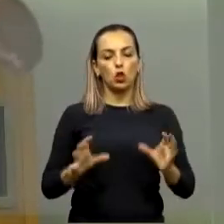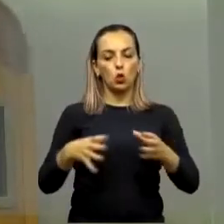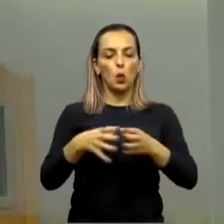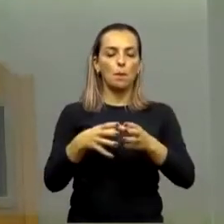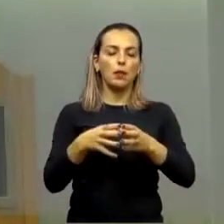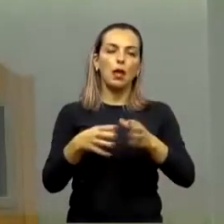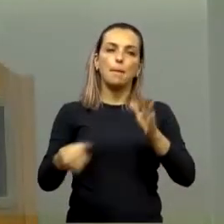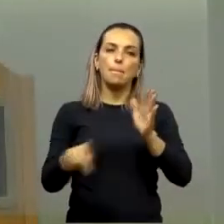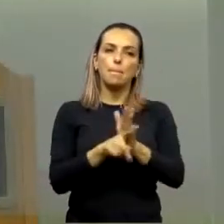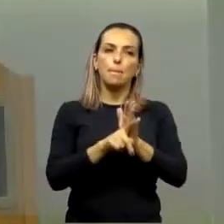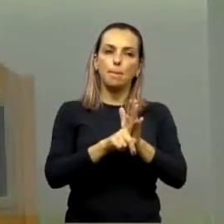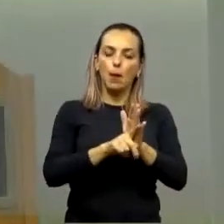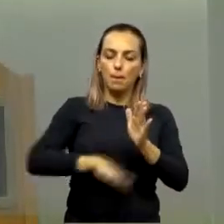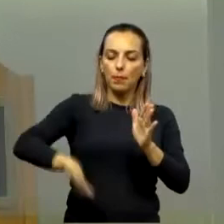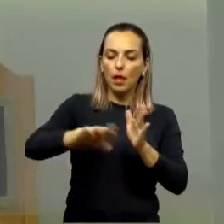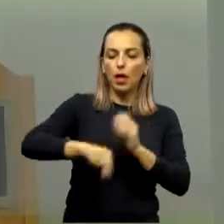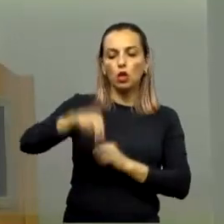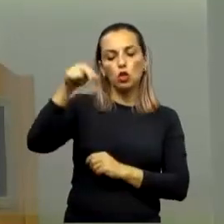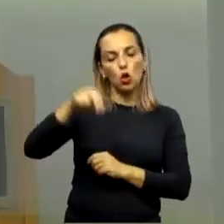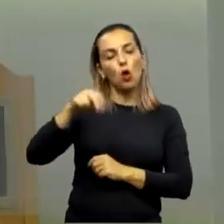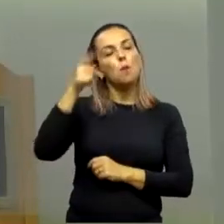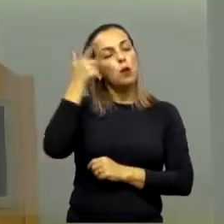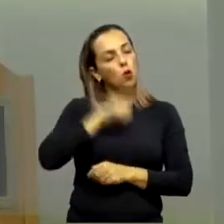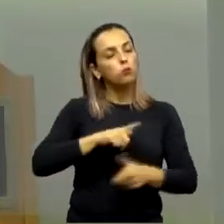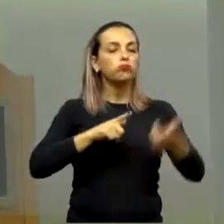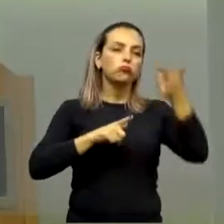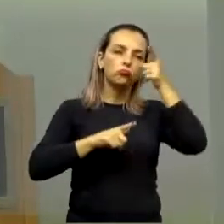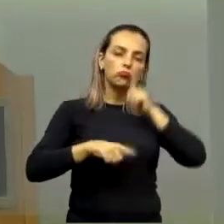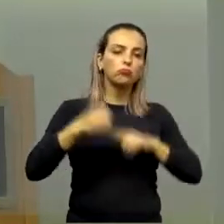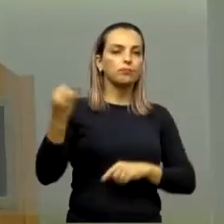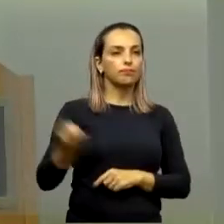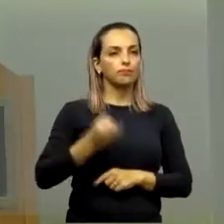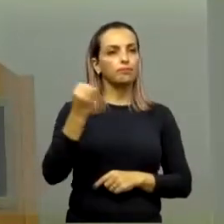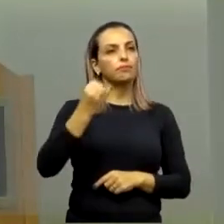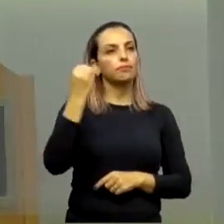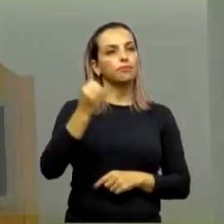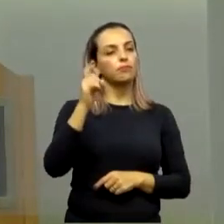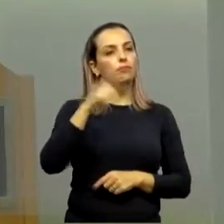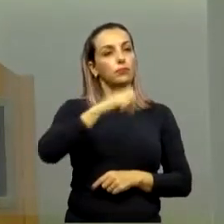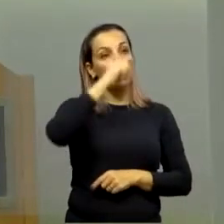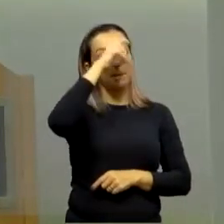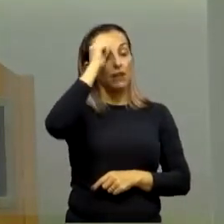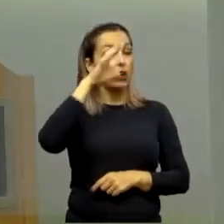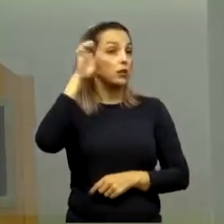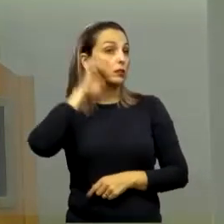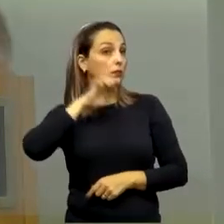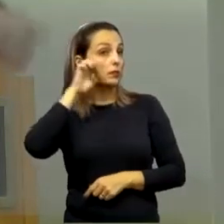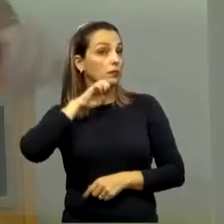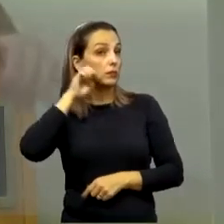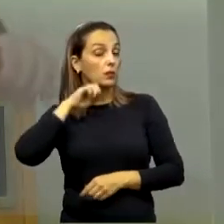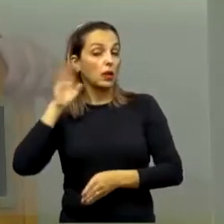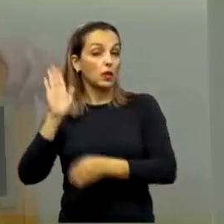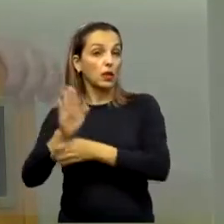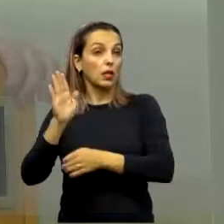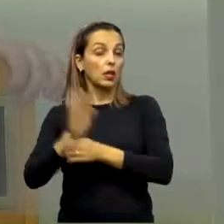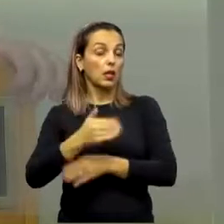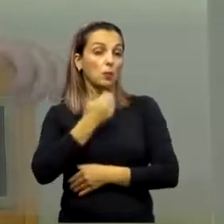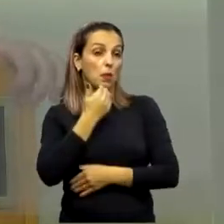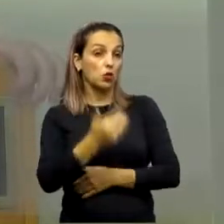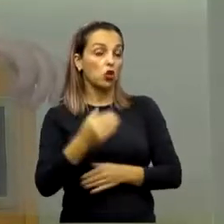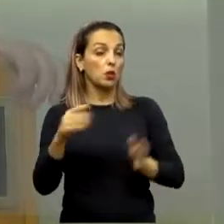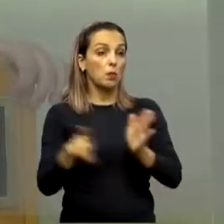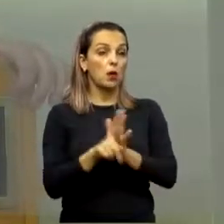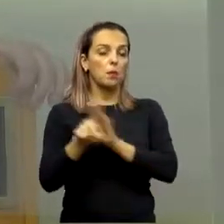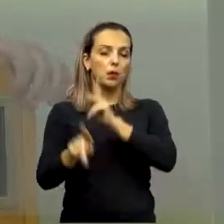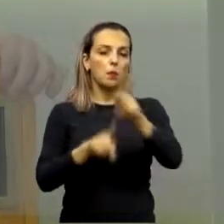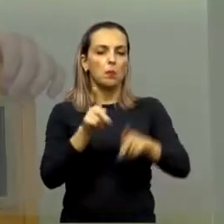Selmi Dei da zona norte por mais essa Conquista importantíssimo Prefeito Edinho atendendo Aí a a população isso é